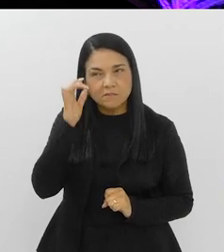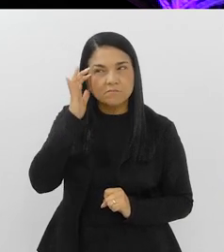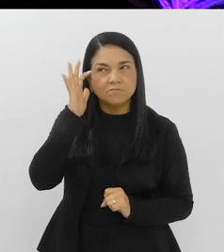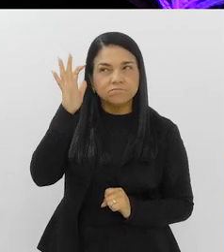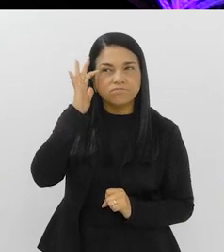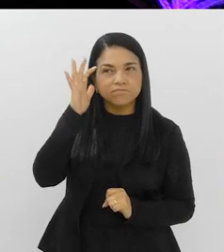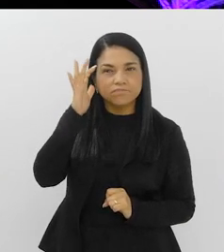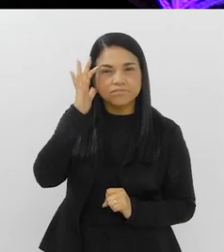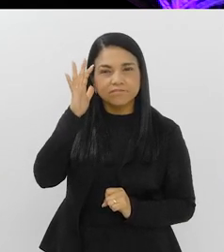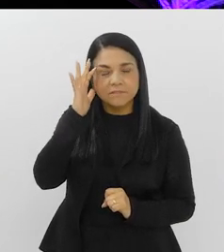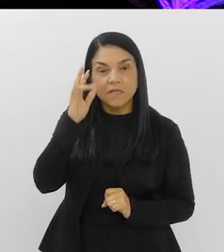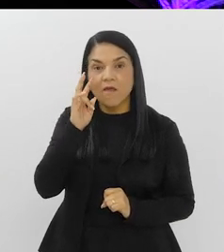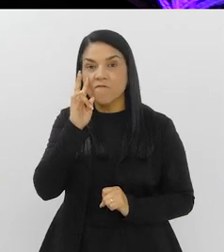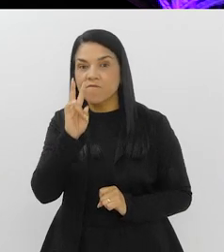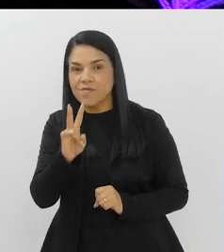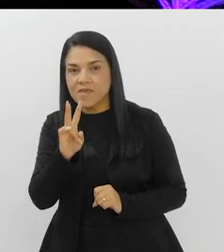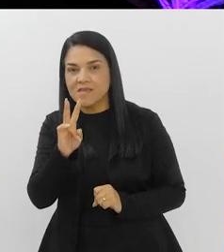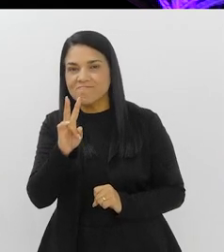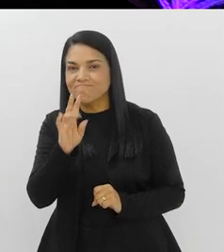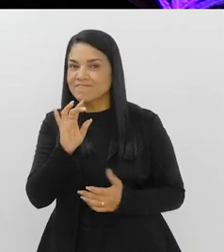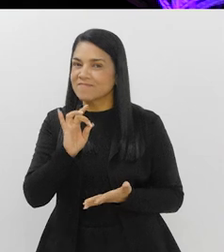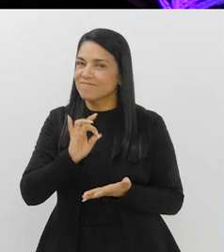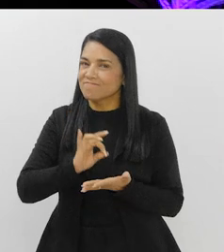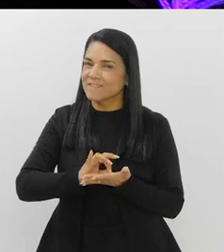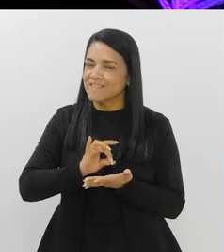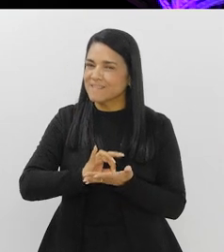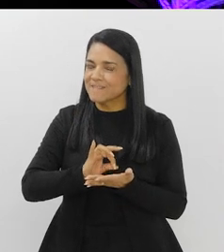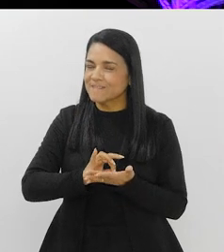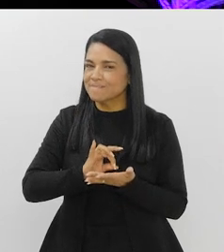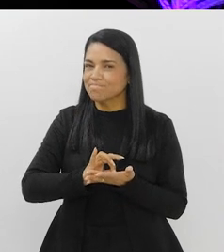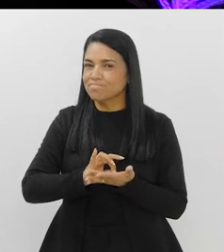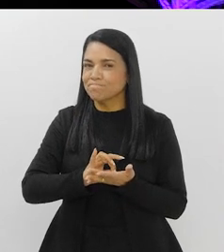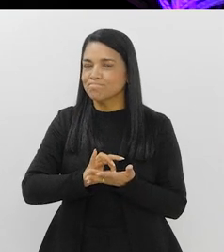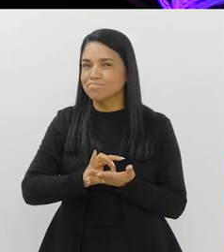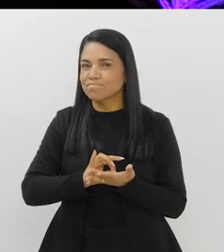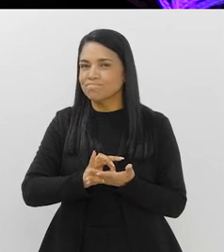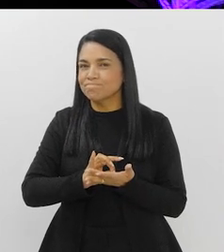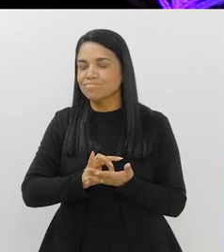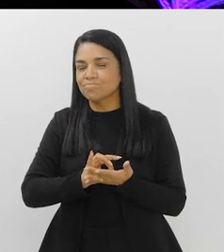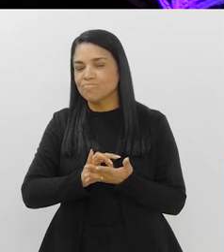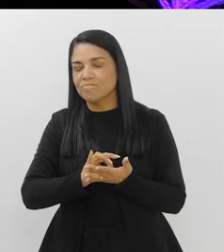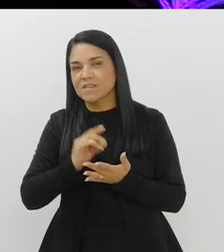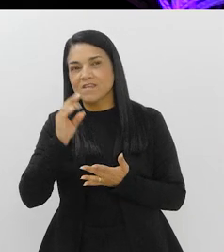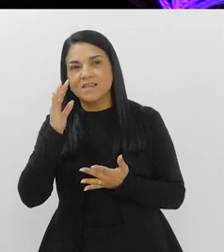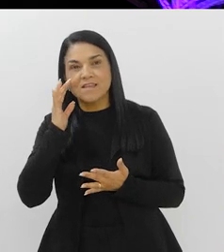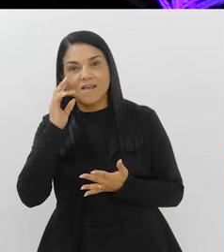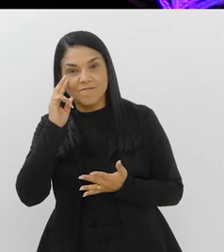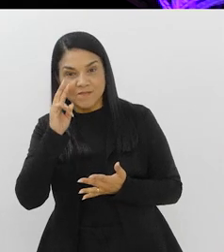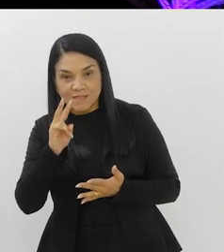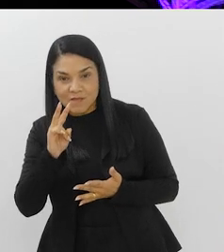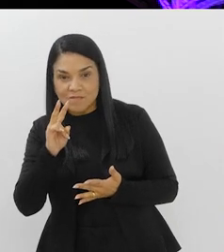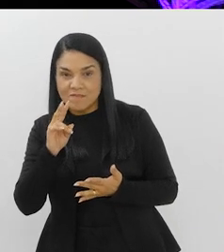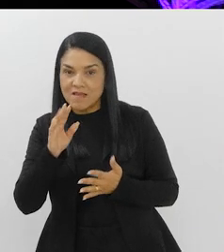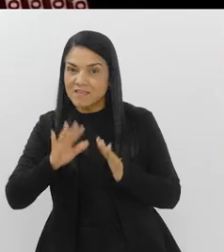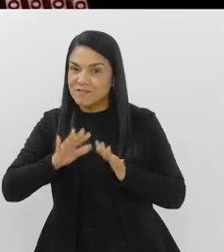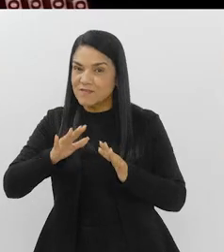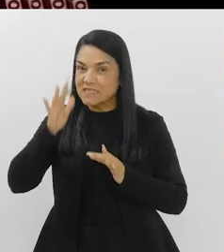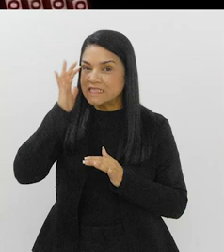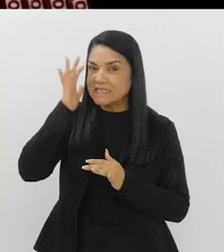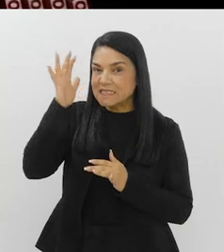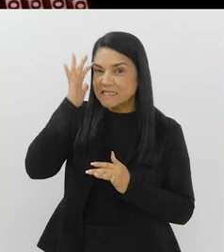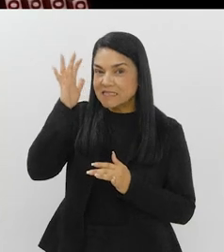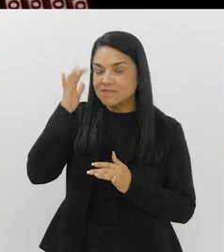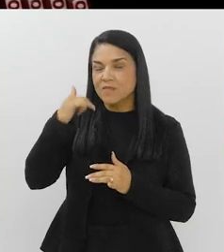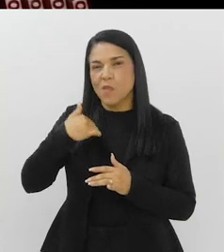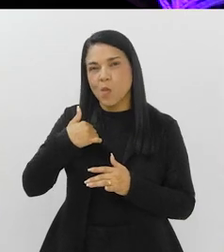uma imaginação de que a gente tá vendo quando na verdade a gente enfim parte a visão e parte a imaginação